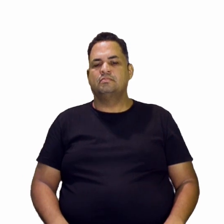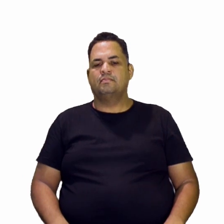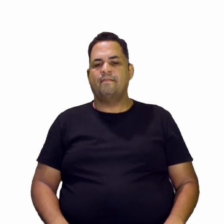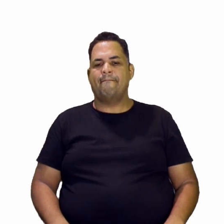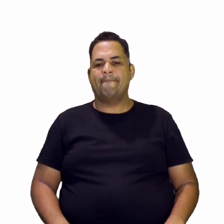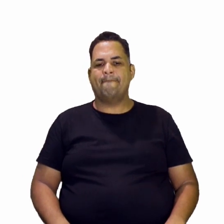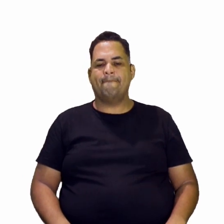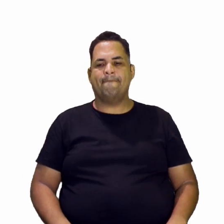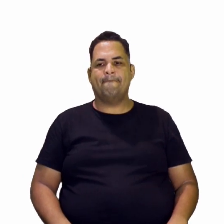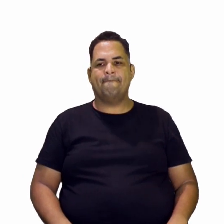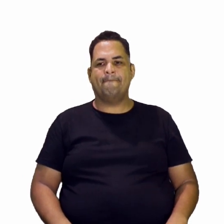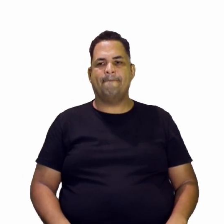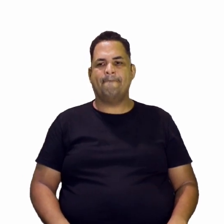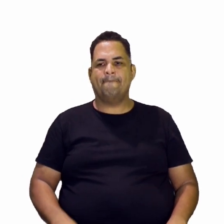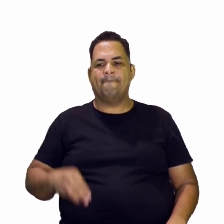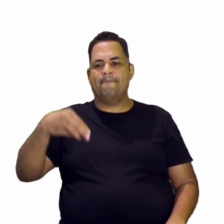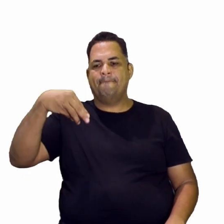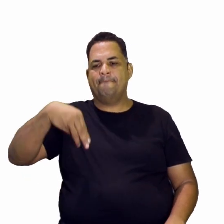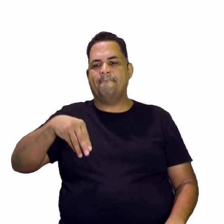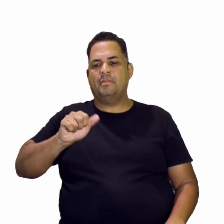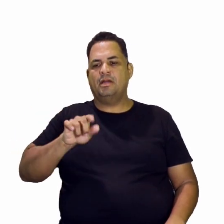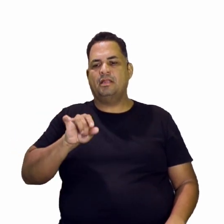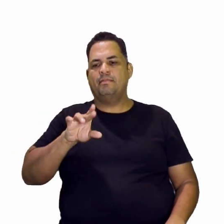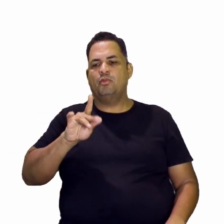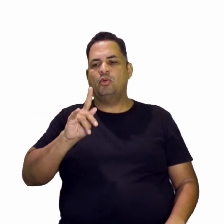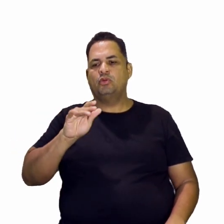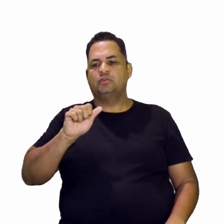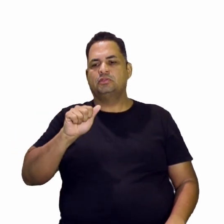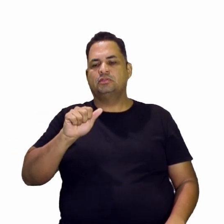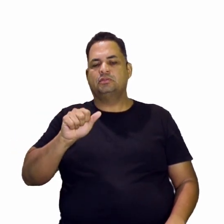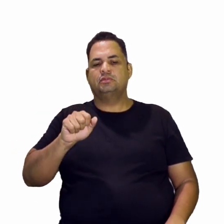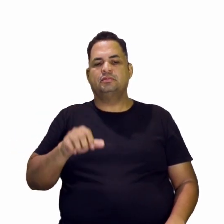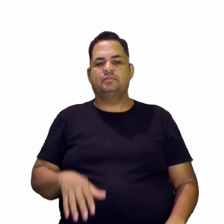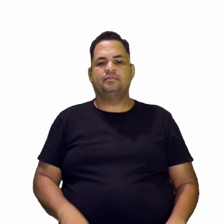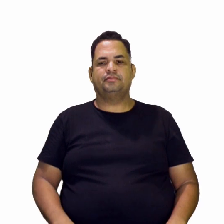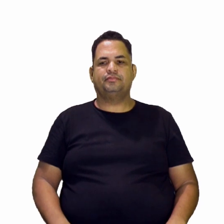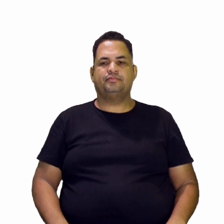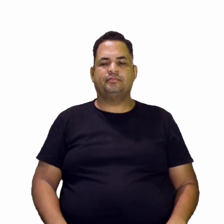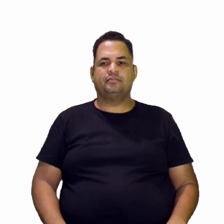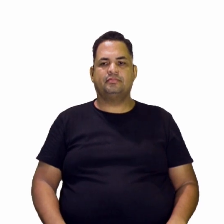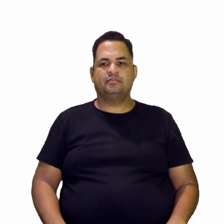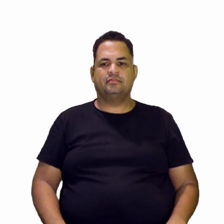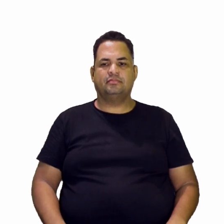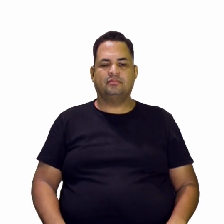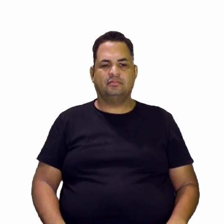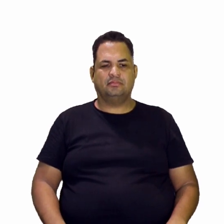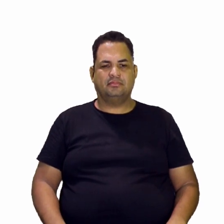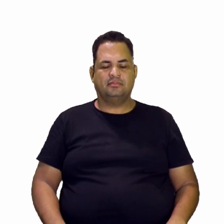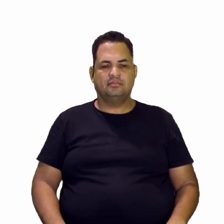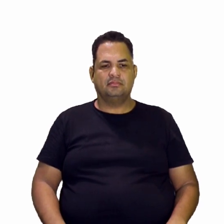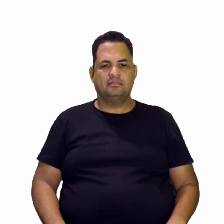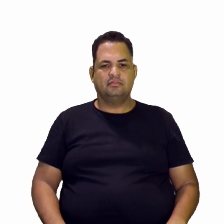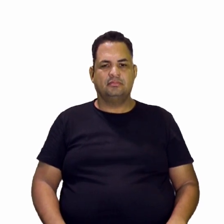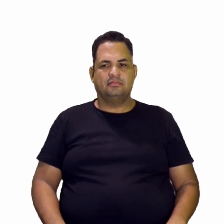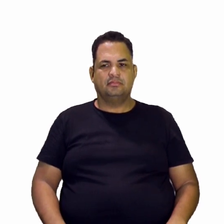Mariposa não é uma borboleta. Butterfly não é uma butterfly, uma borboleta. Ou uma mariposa,